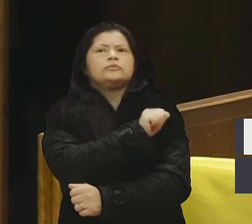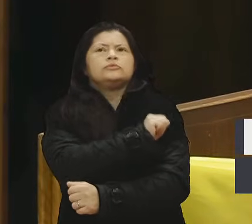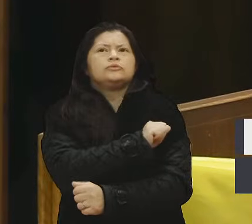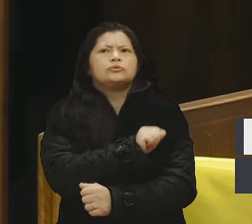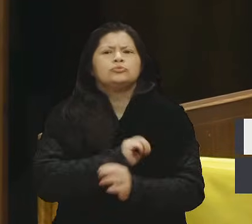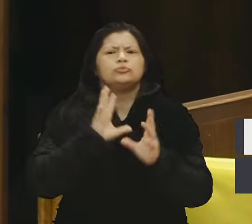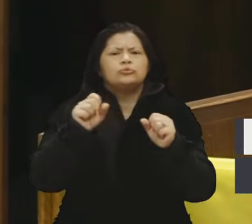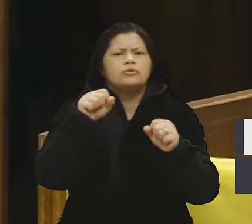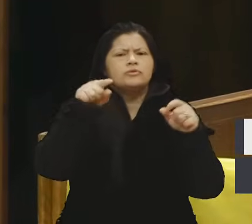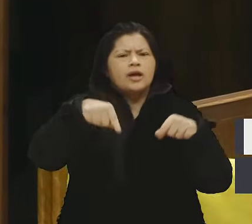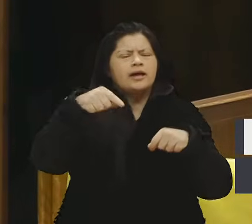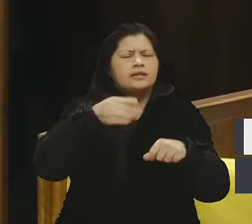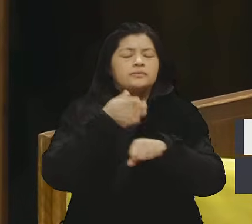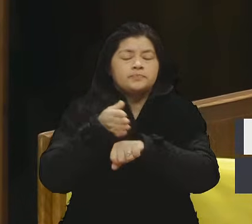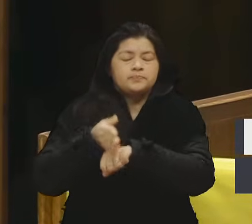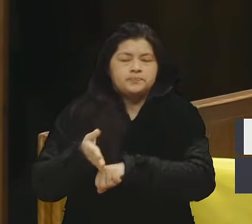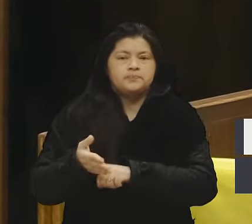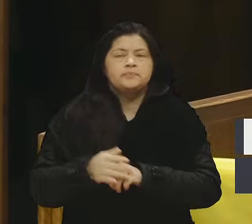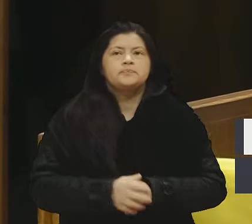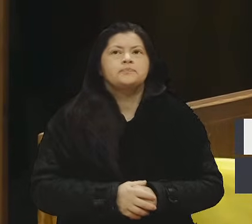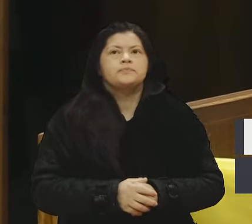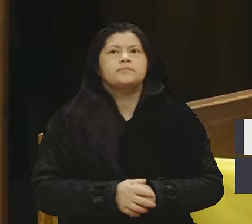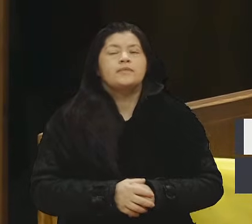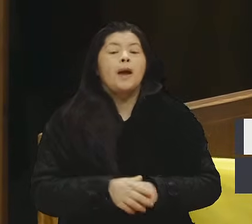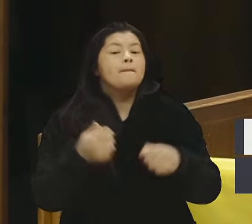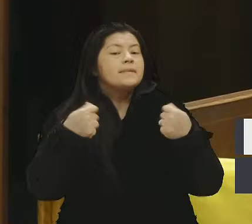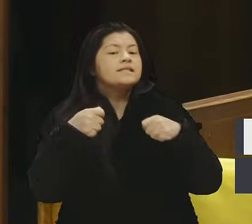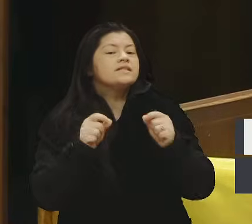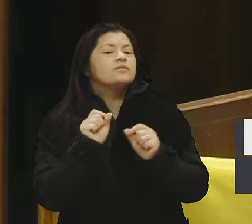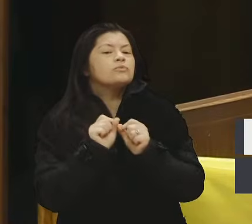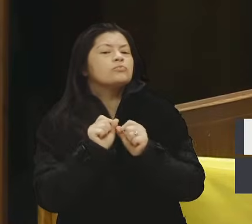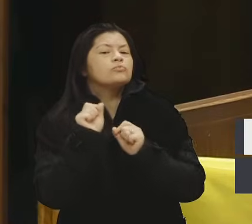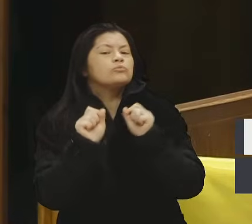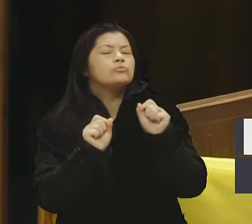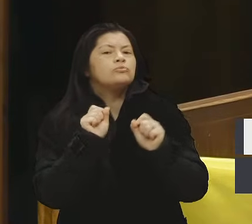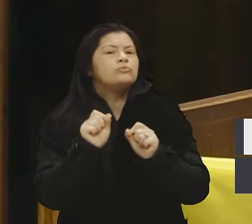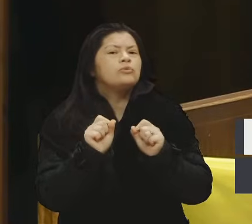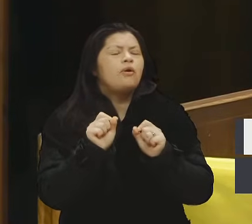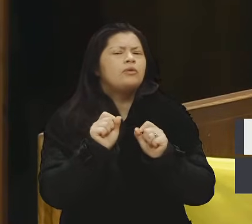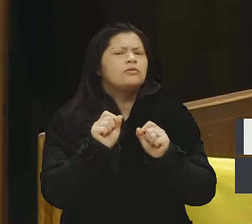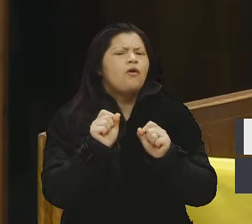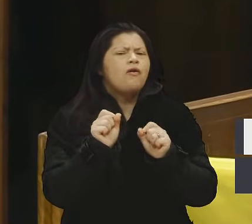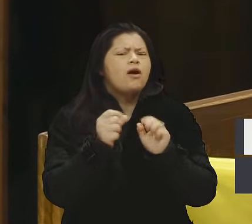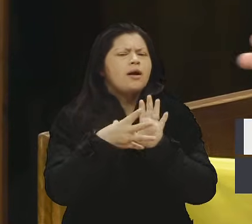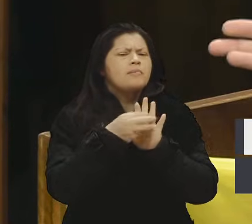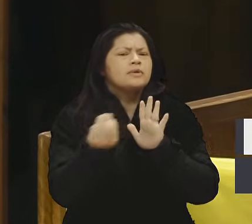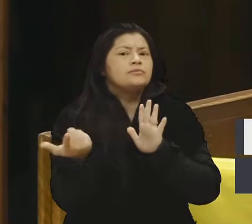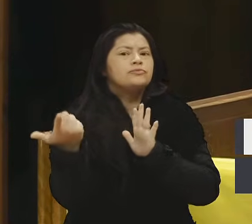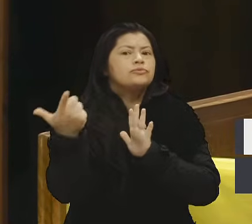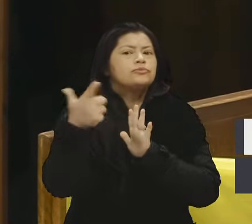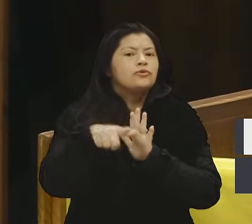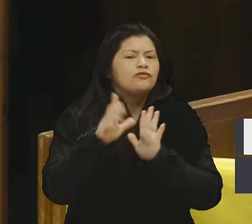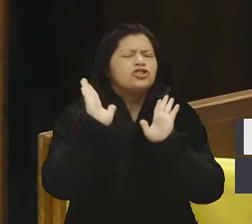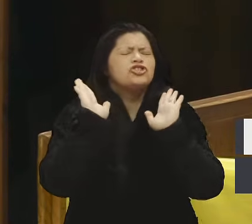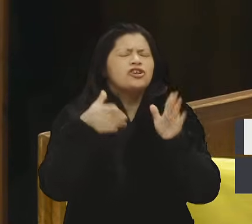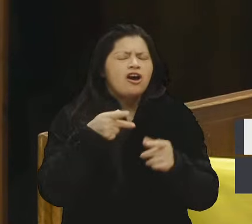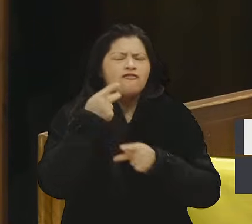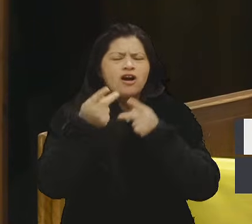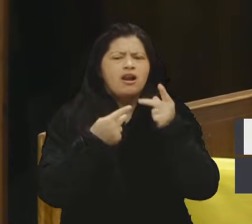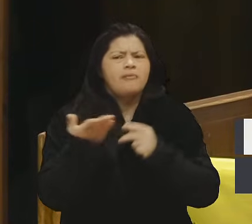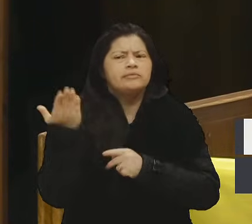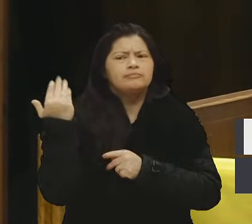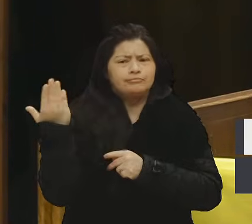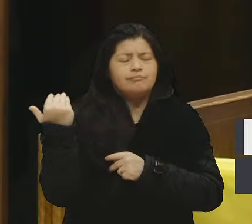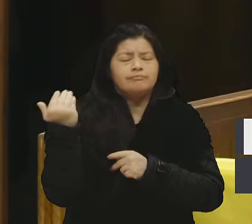se fazem aqui presentes. Não preciso aqui repetir o que eu já ia citar, né? Os